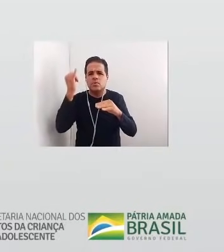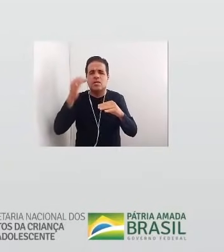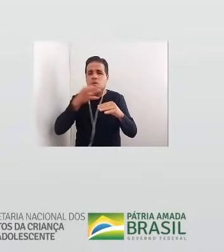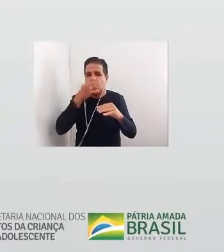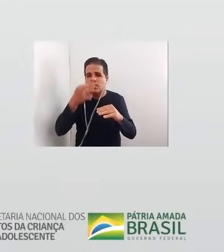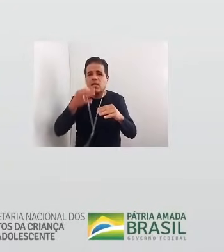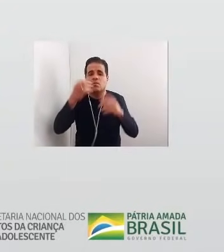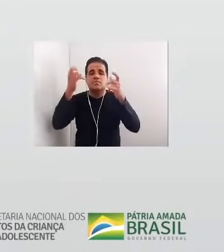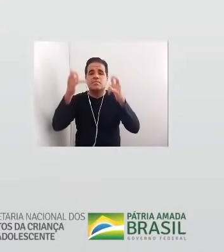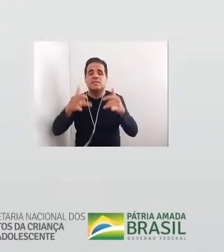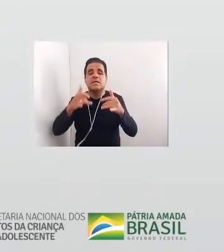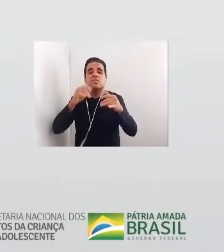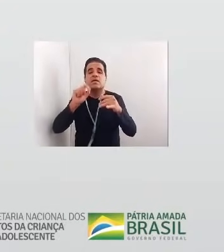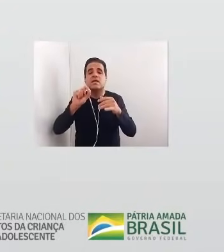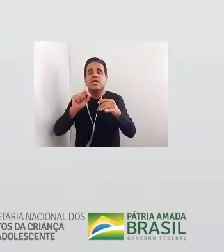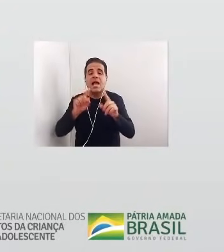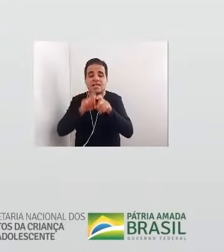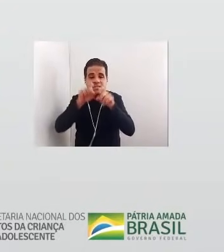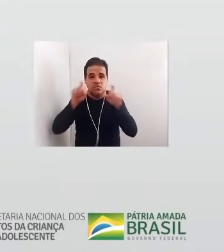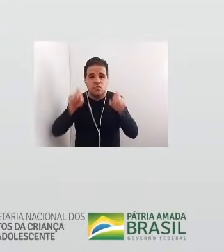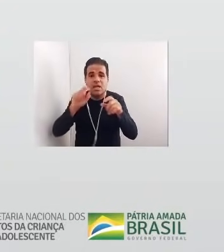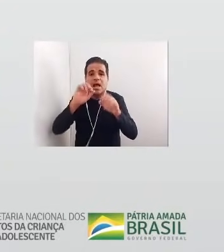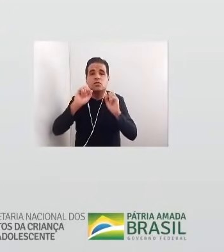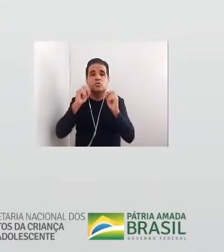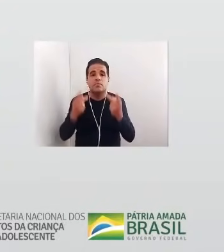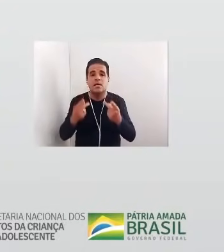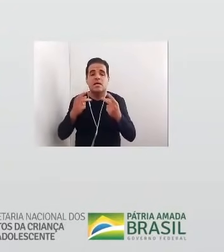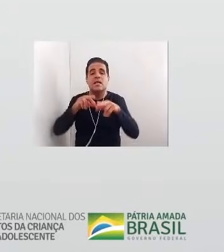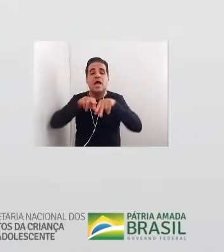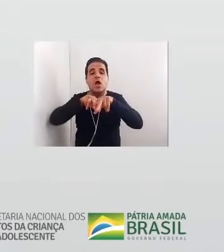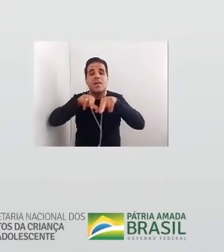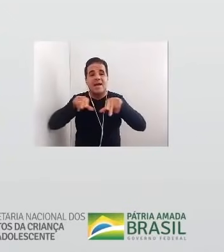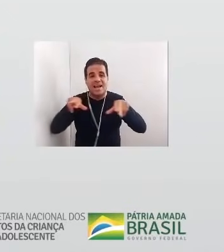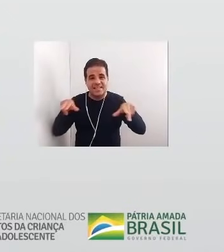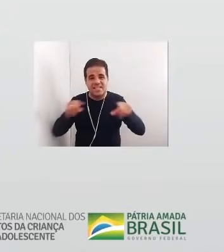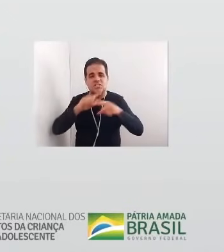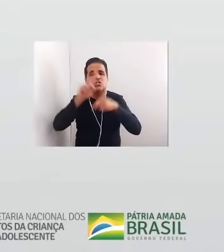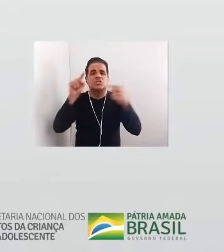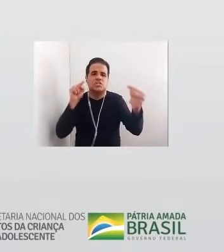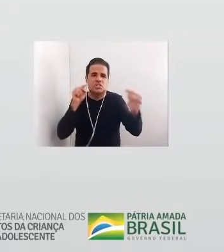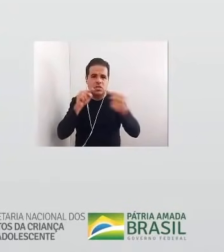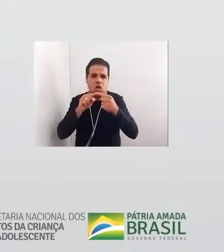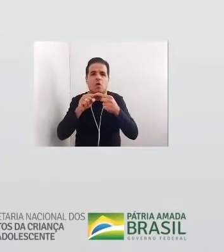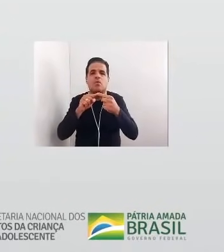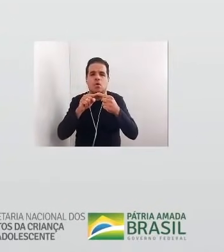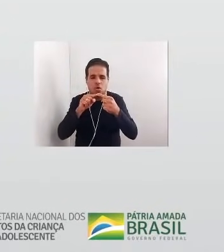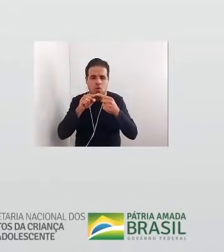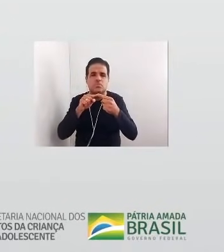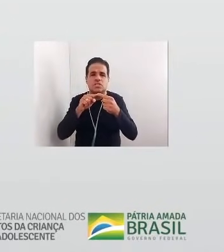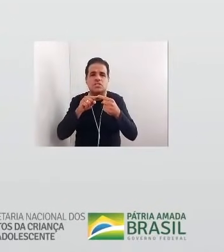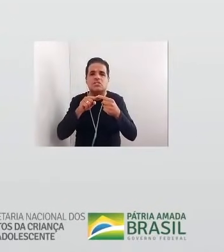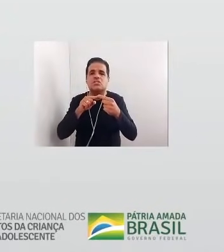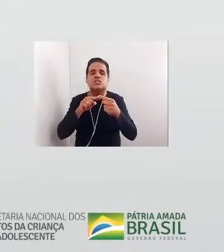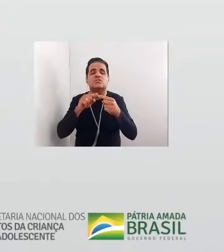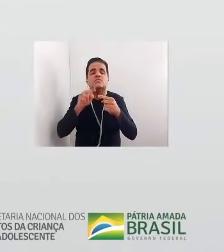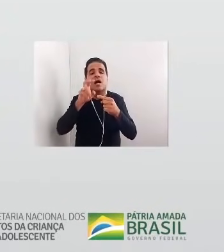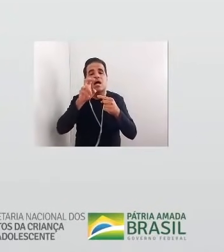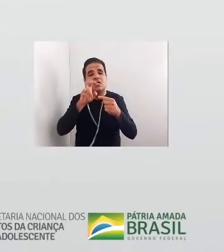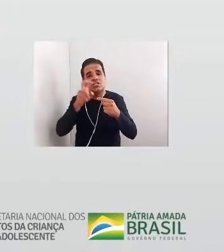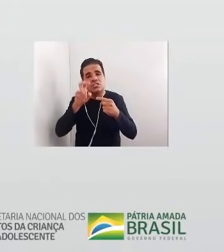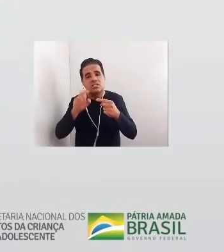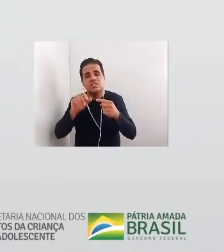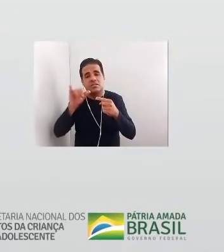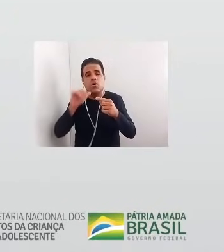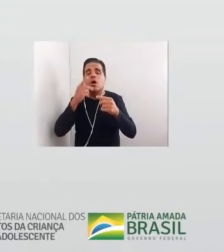que diz que a sexualidade humana é uma característica biológica binária e objetiva, XY e XX. Mais adiante, ele